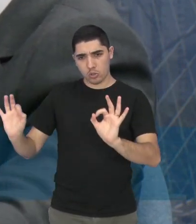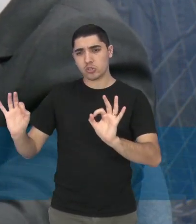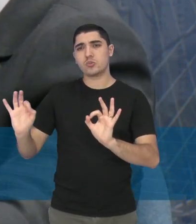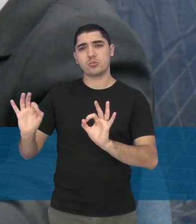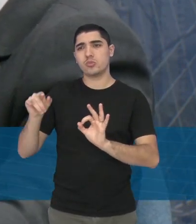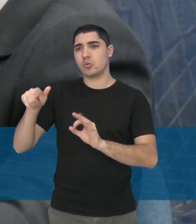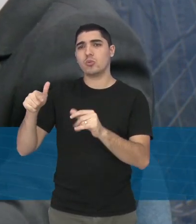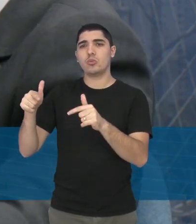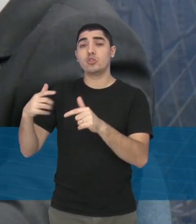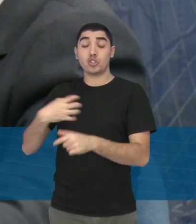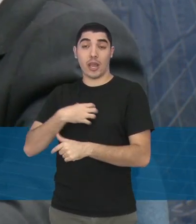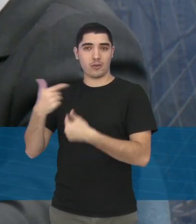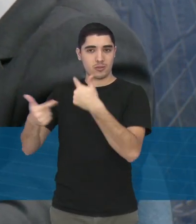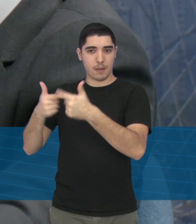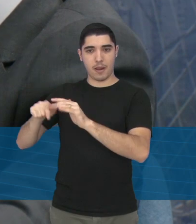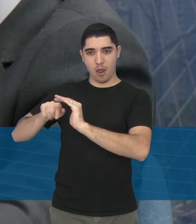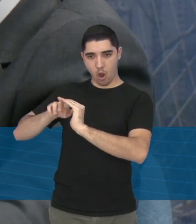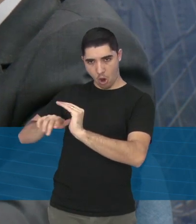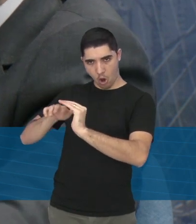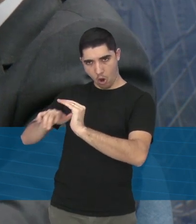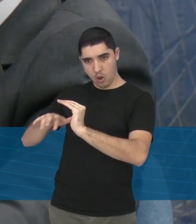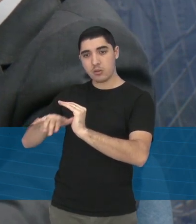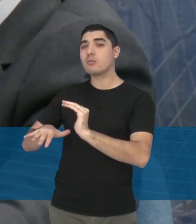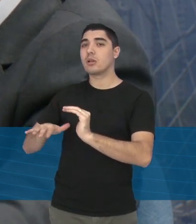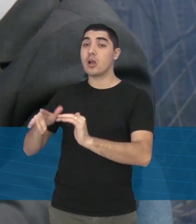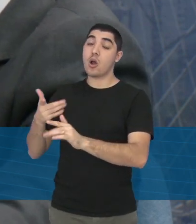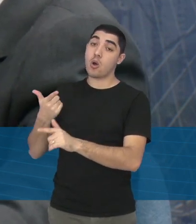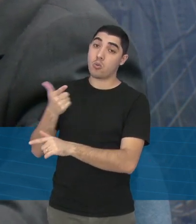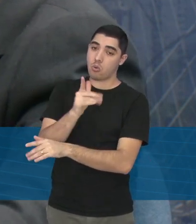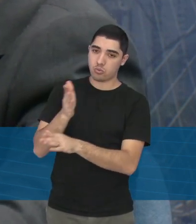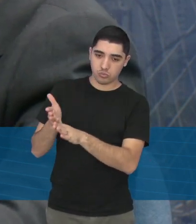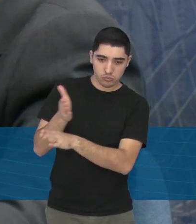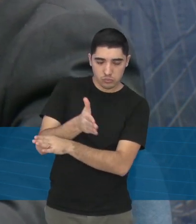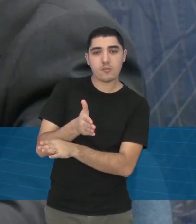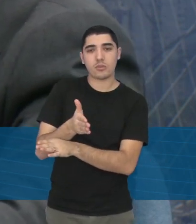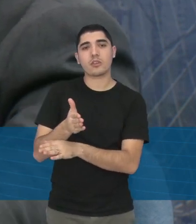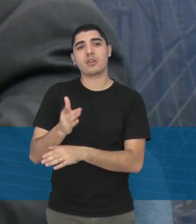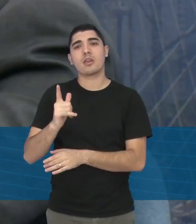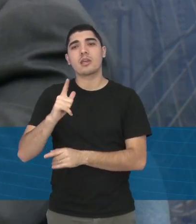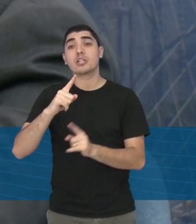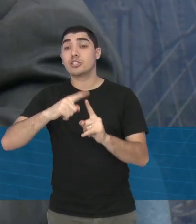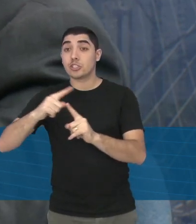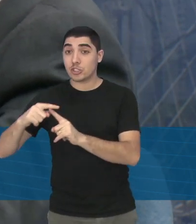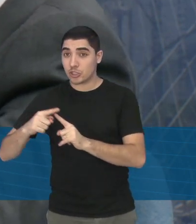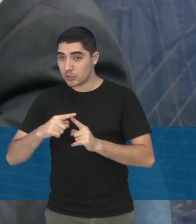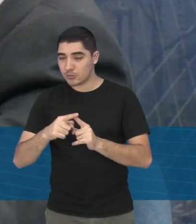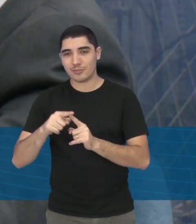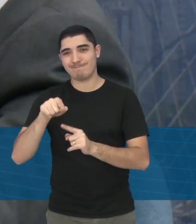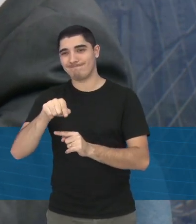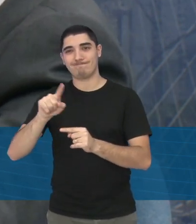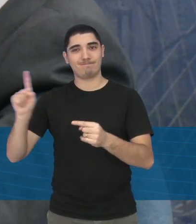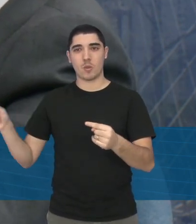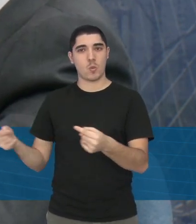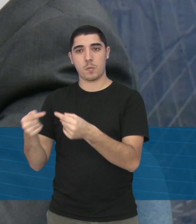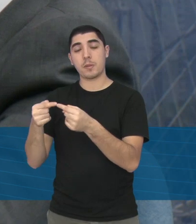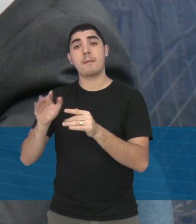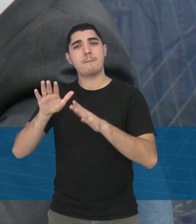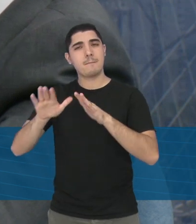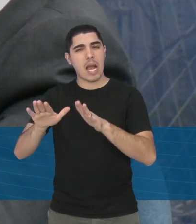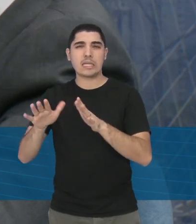se fazer trabalho em home office. Houve circunstâncias ou tipos de conduta que não se adaptou tanto,